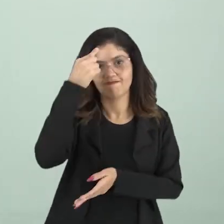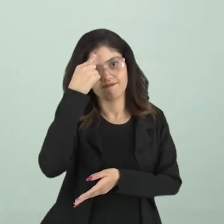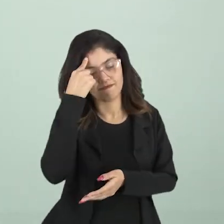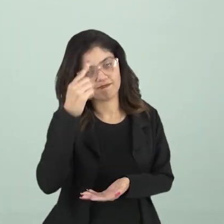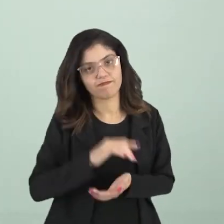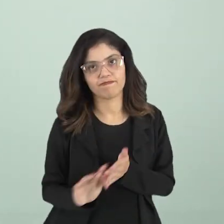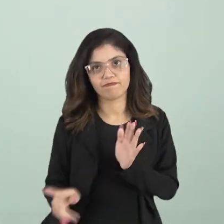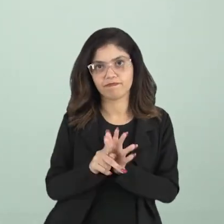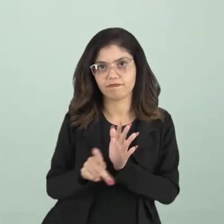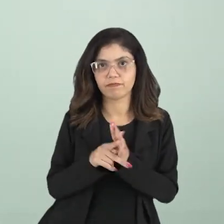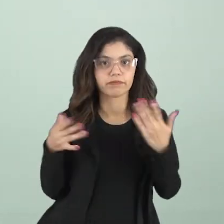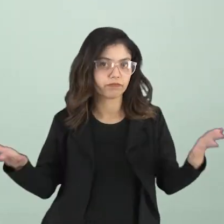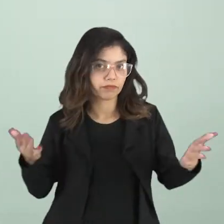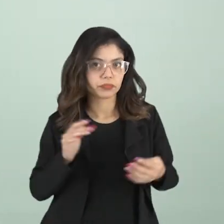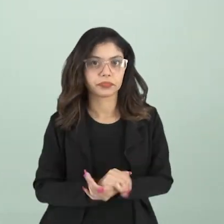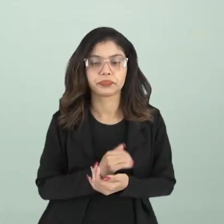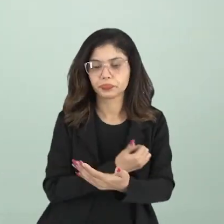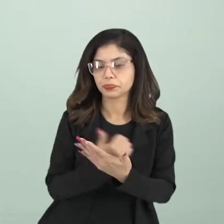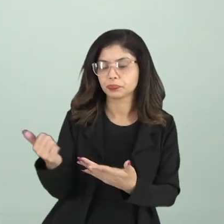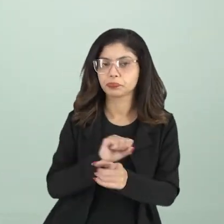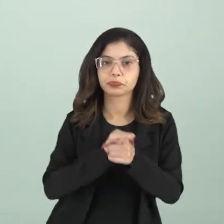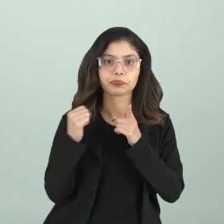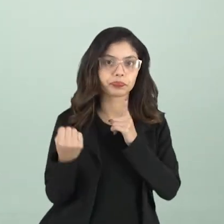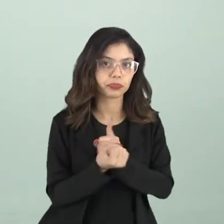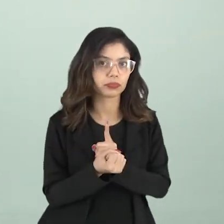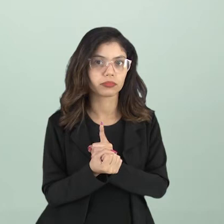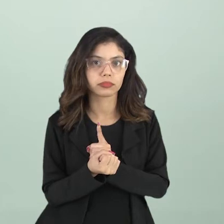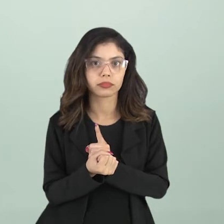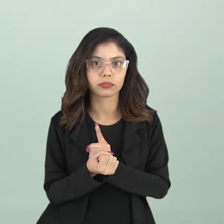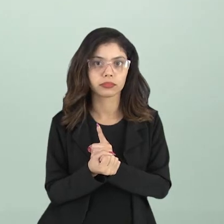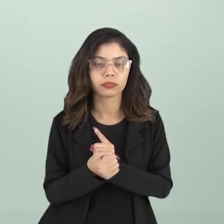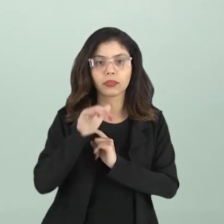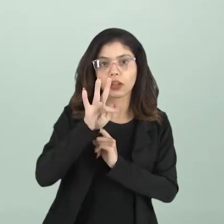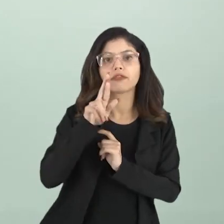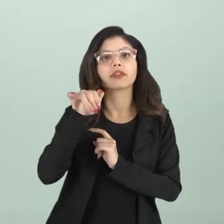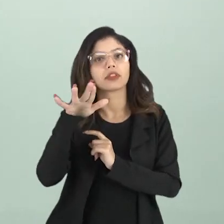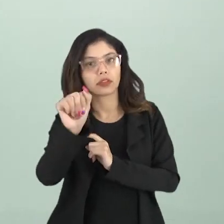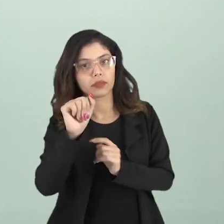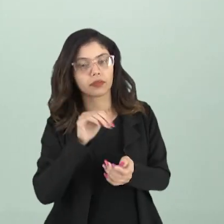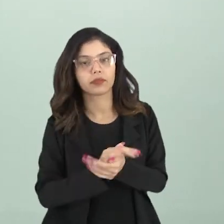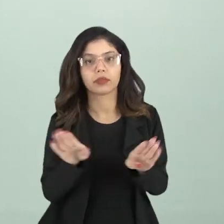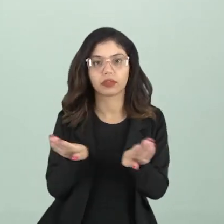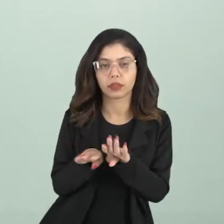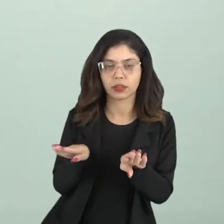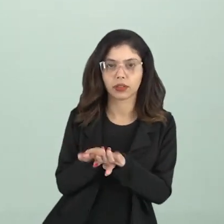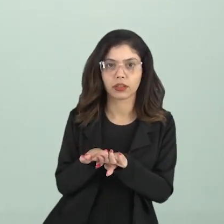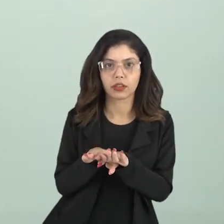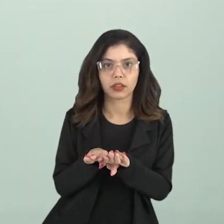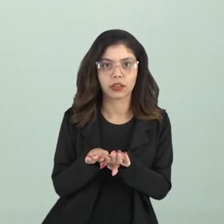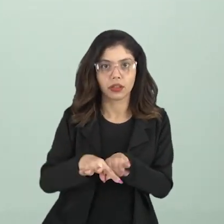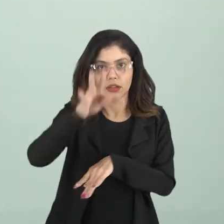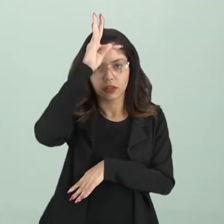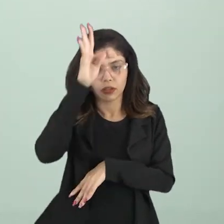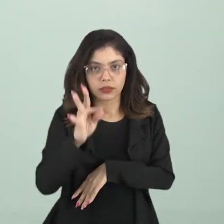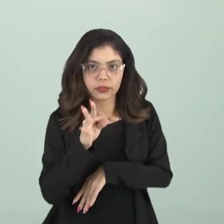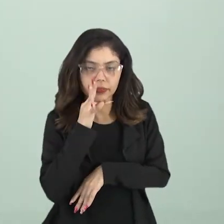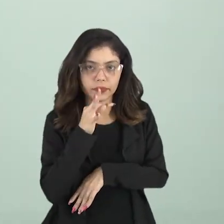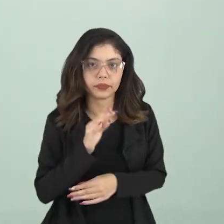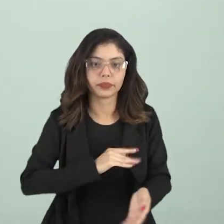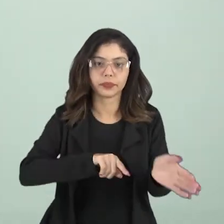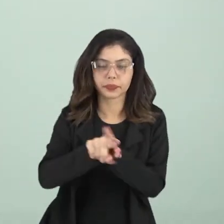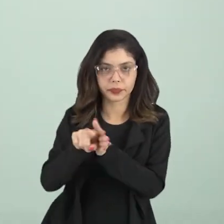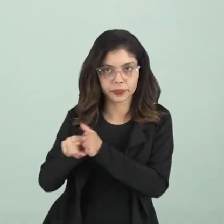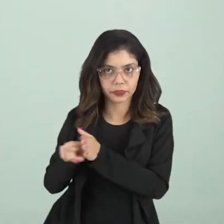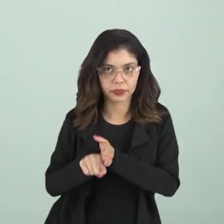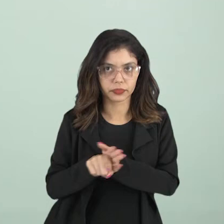pensamento prévio. No caso, a ação social afetiva e também a ação social tradicional.